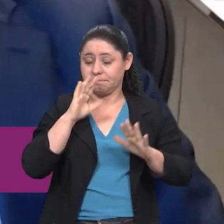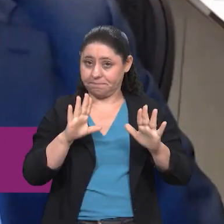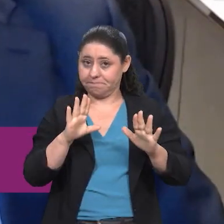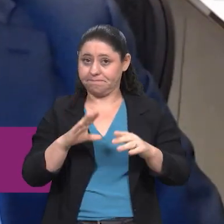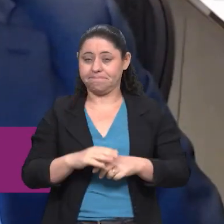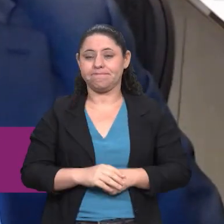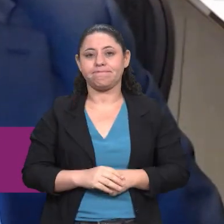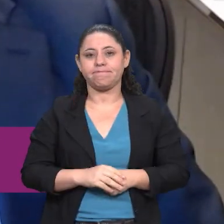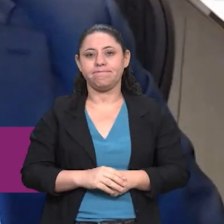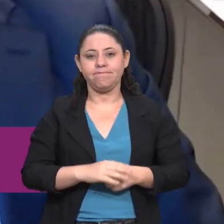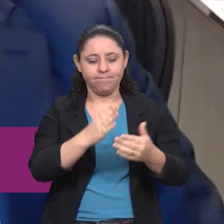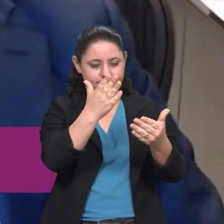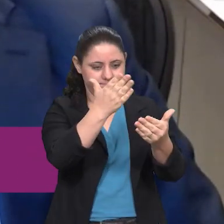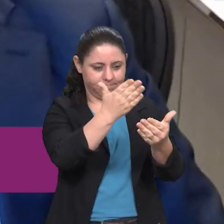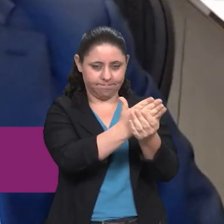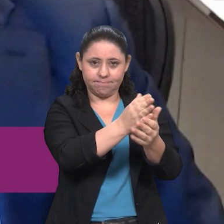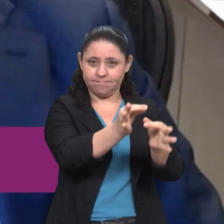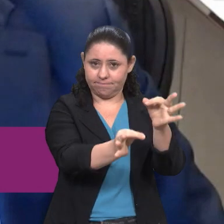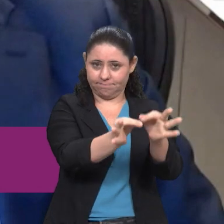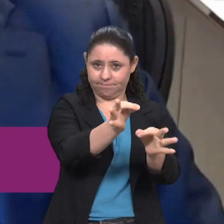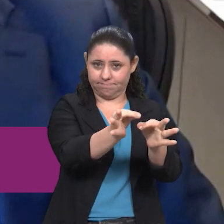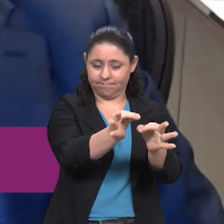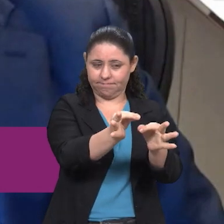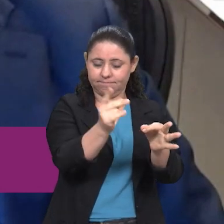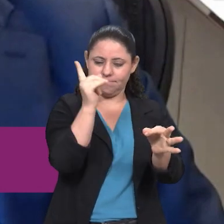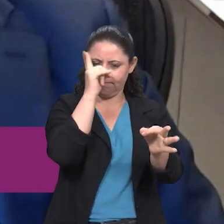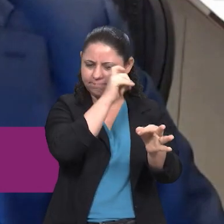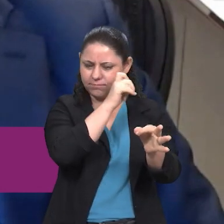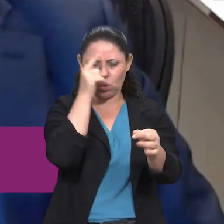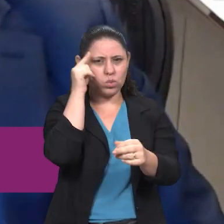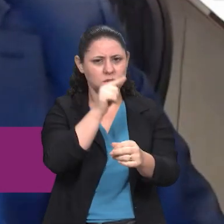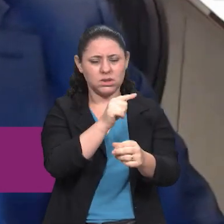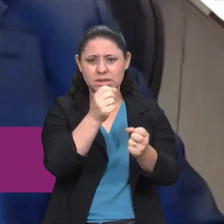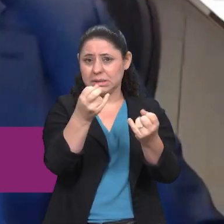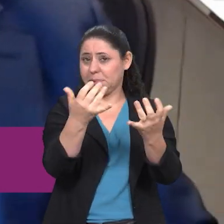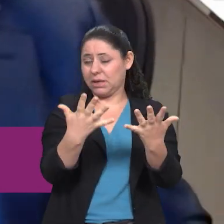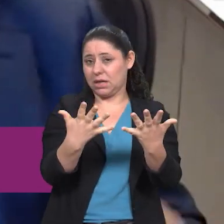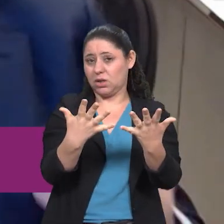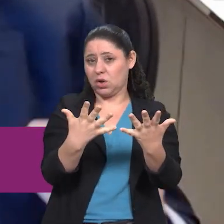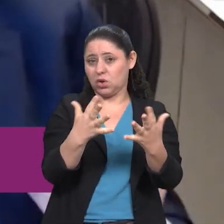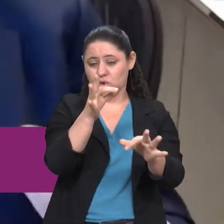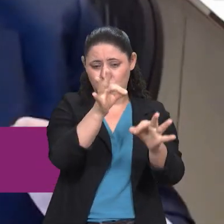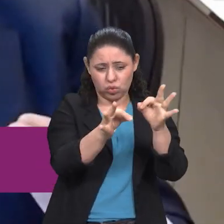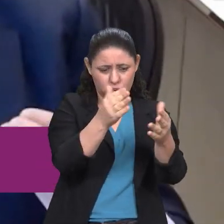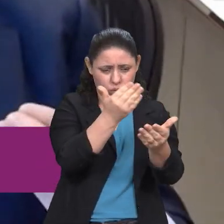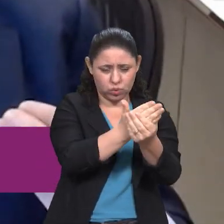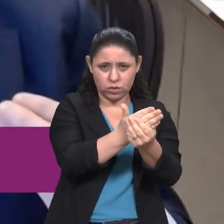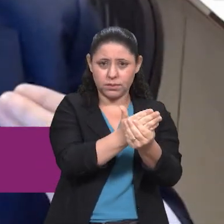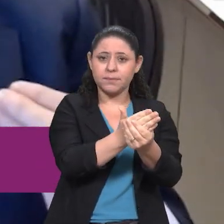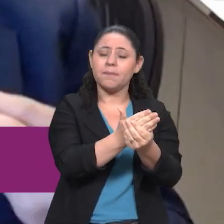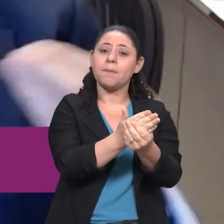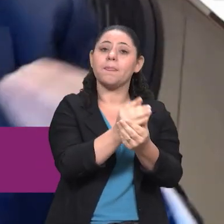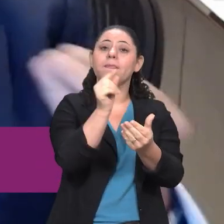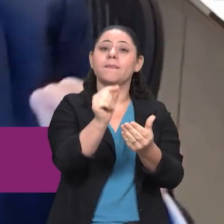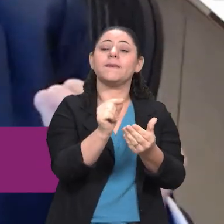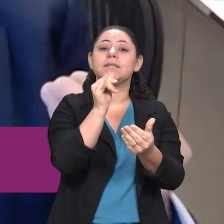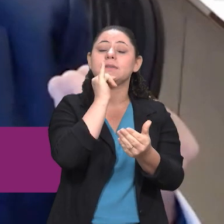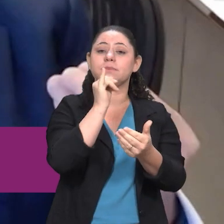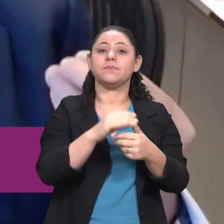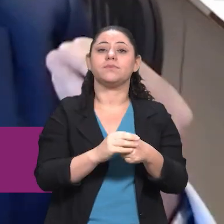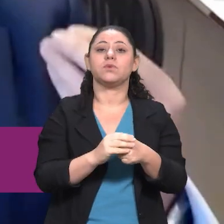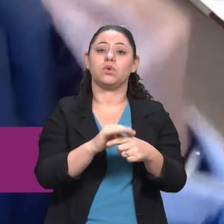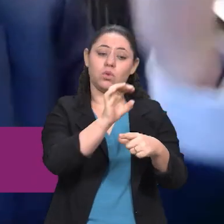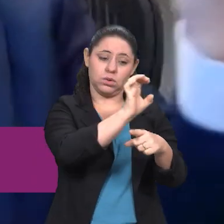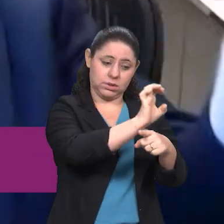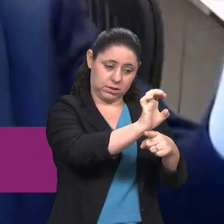Olha, os processos judiciais, é muito difícil conseguir explicar, porque o processo judicial, ele é, nada mais é